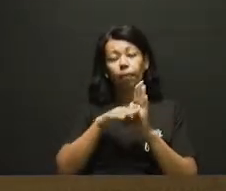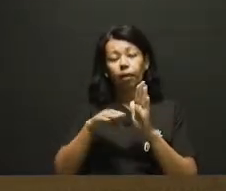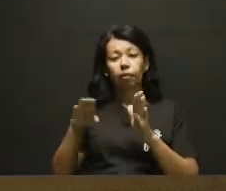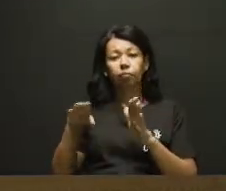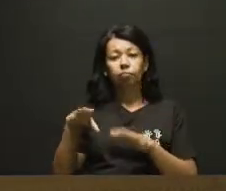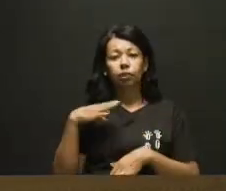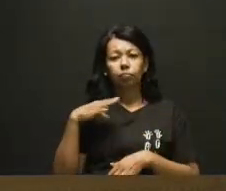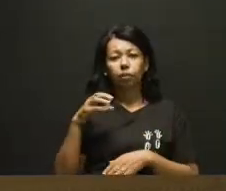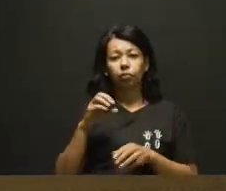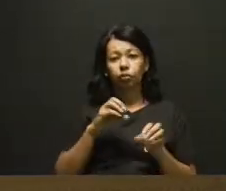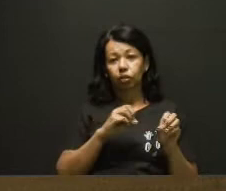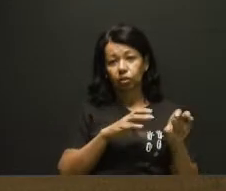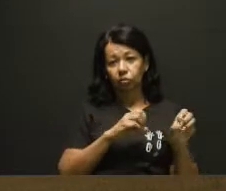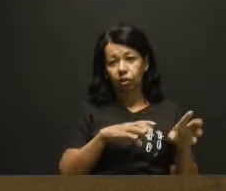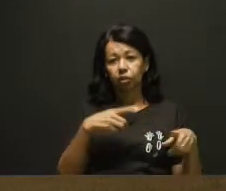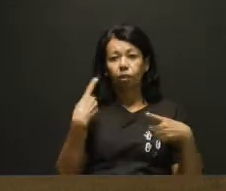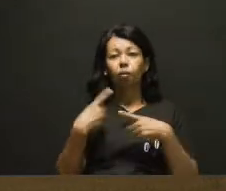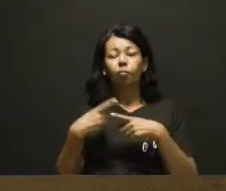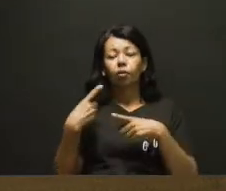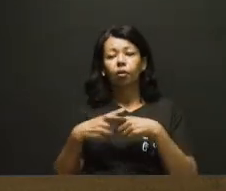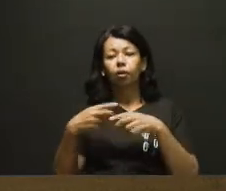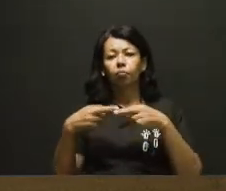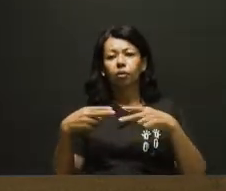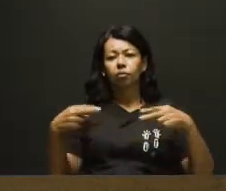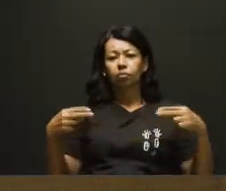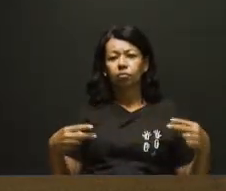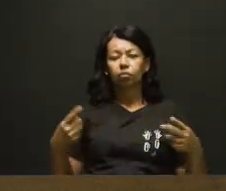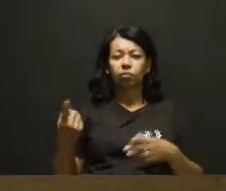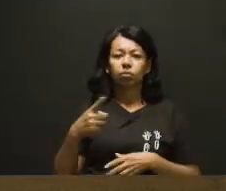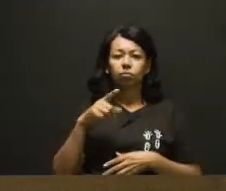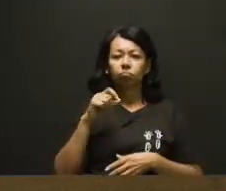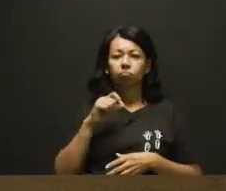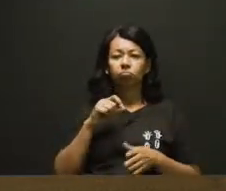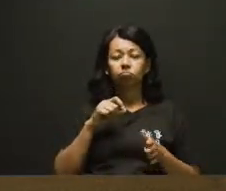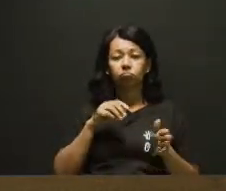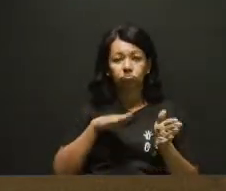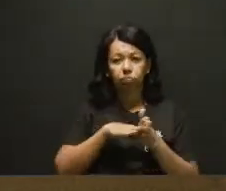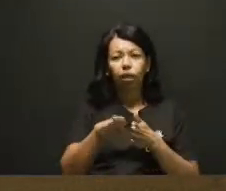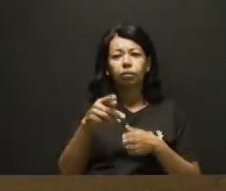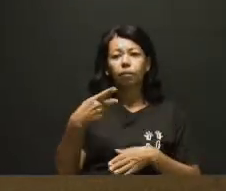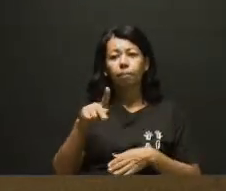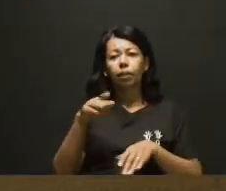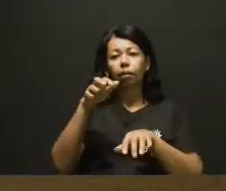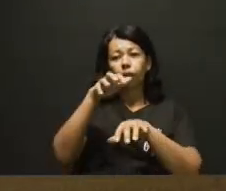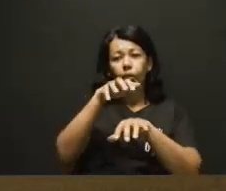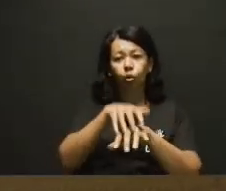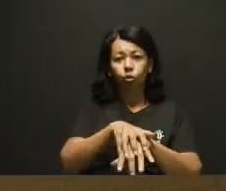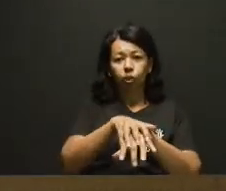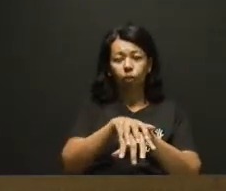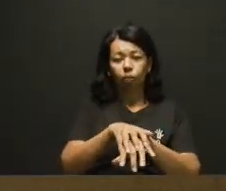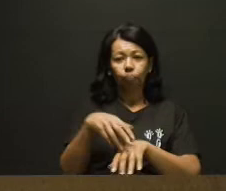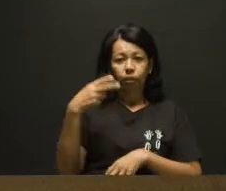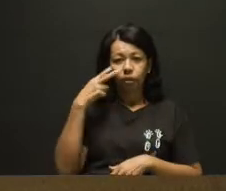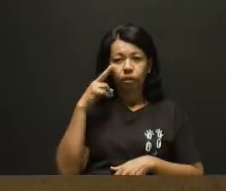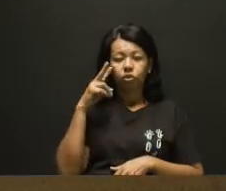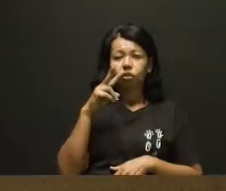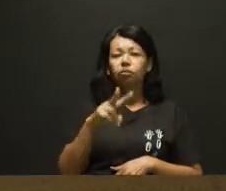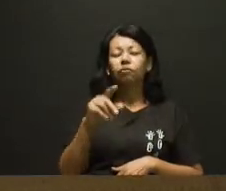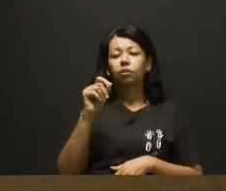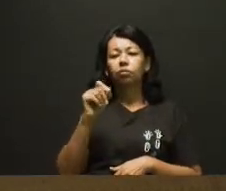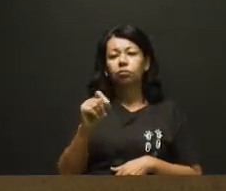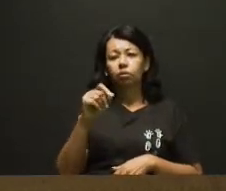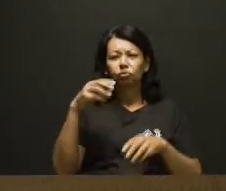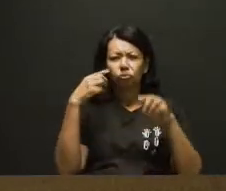precisa começar que é uma das metas é passa pela inclusão então nós vimos aí